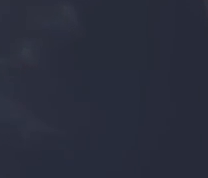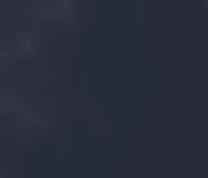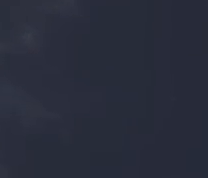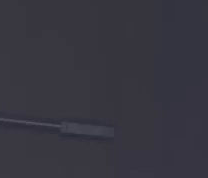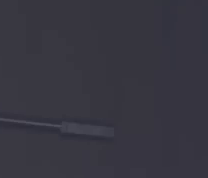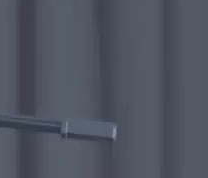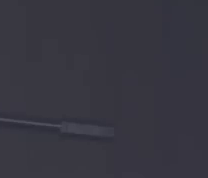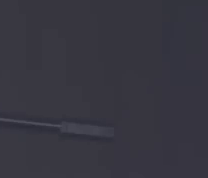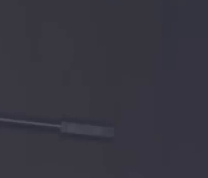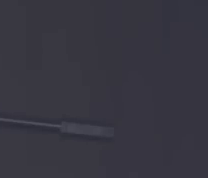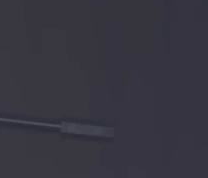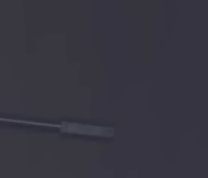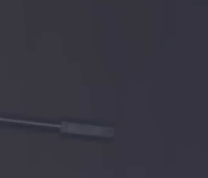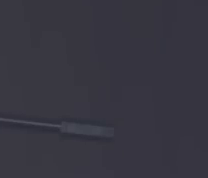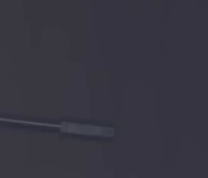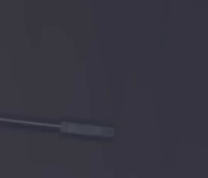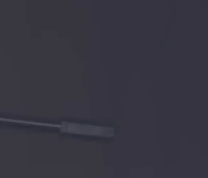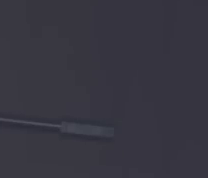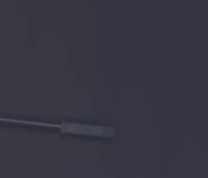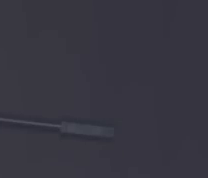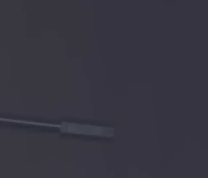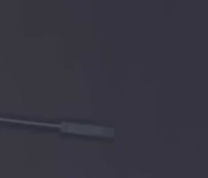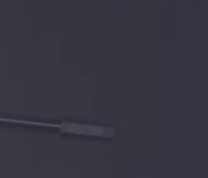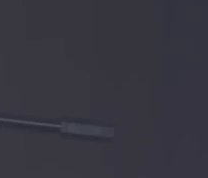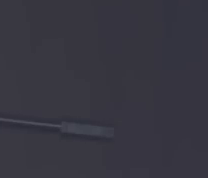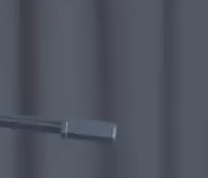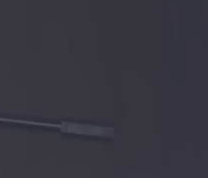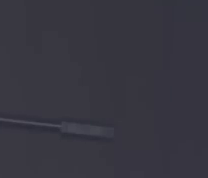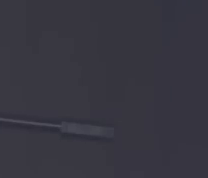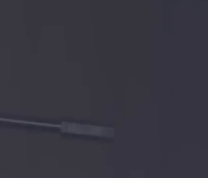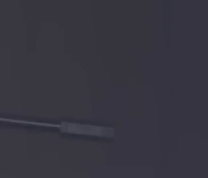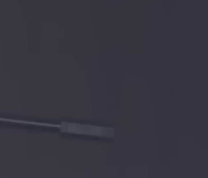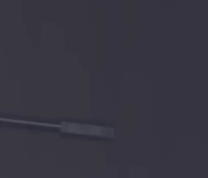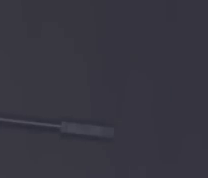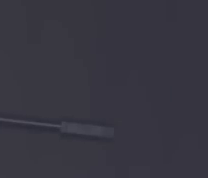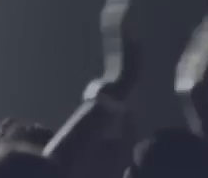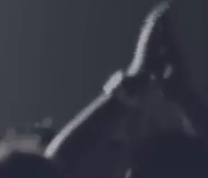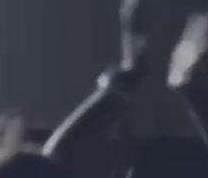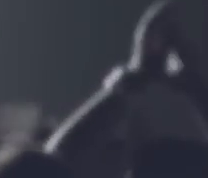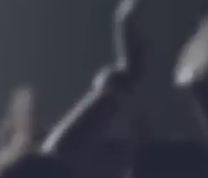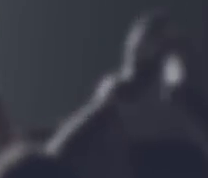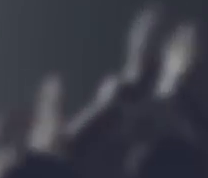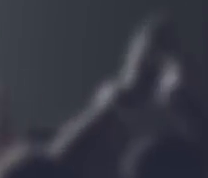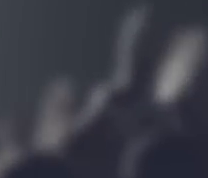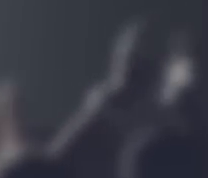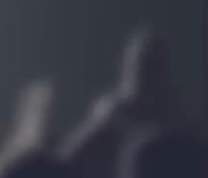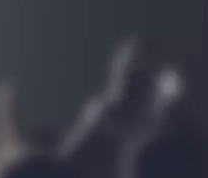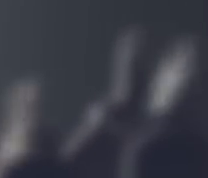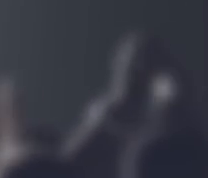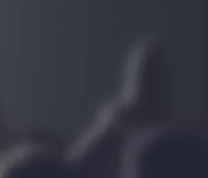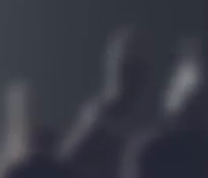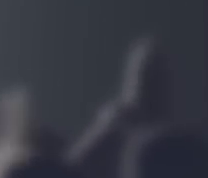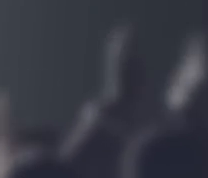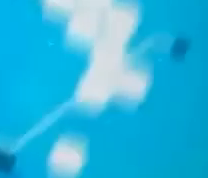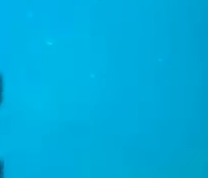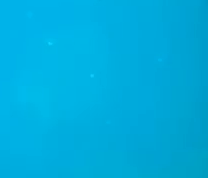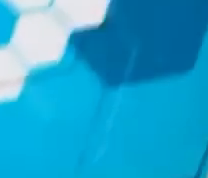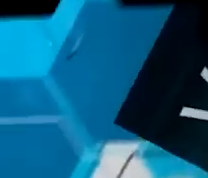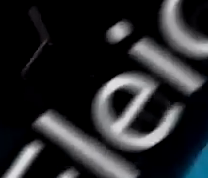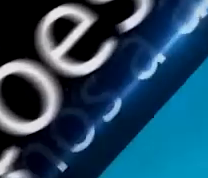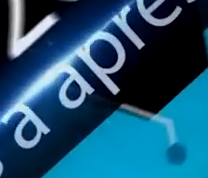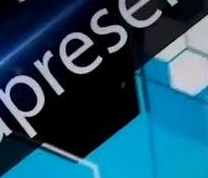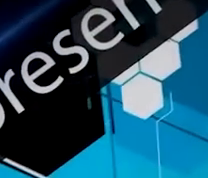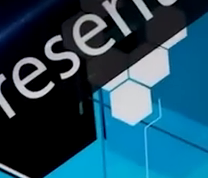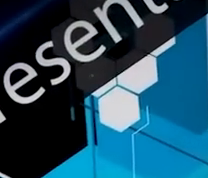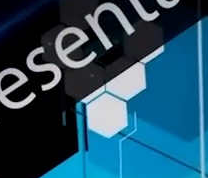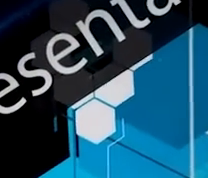seu município. Quanto mais participação feminina na política, mais democracia. Justiça Eleitoral, a justiça da democracia.